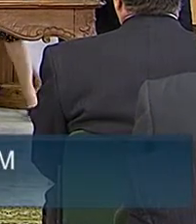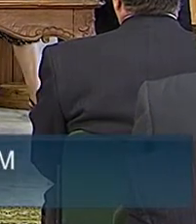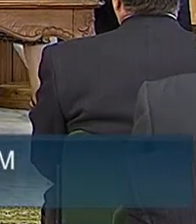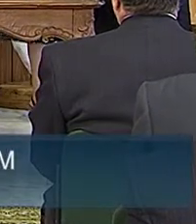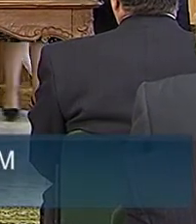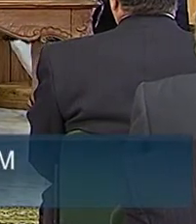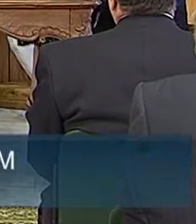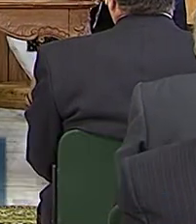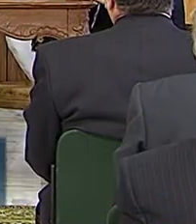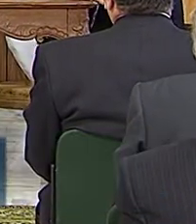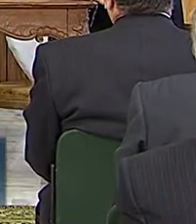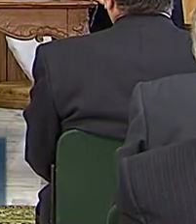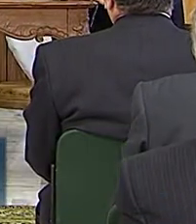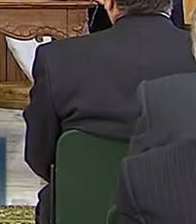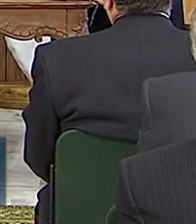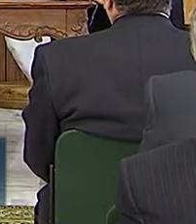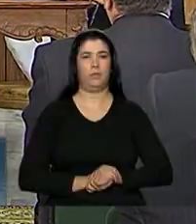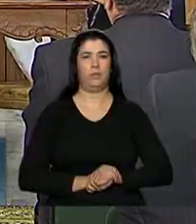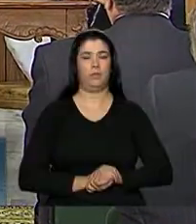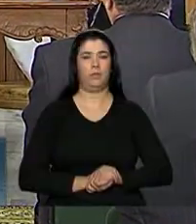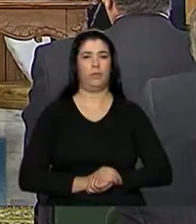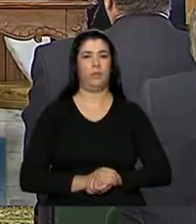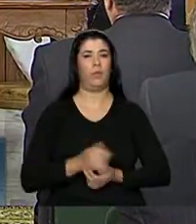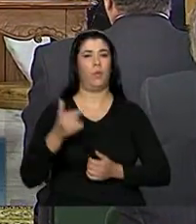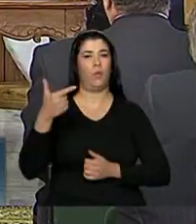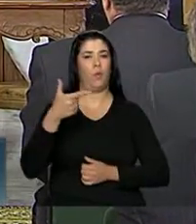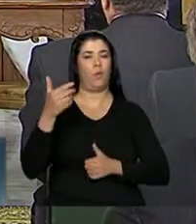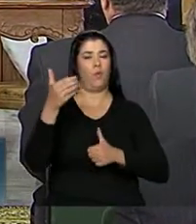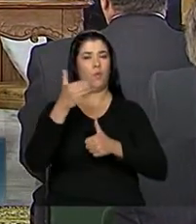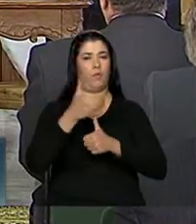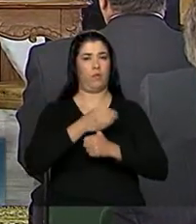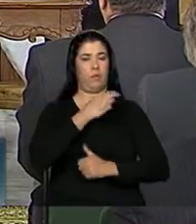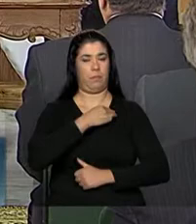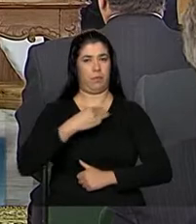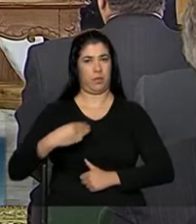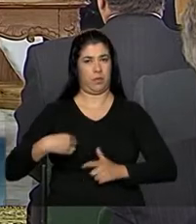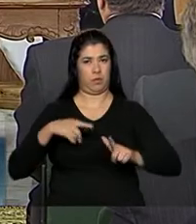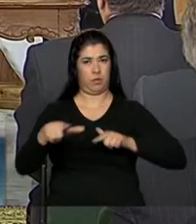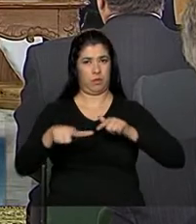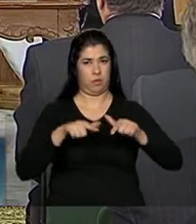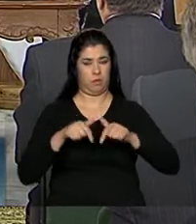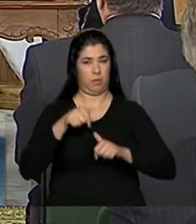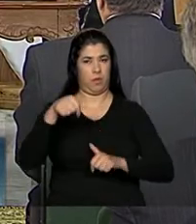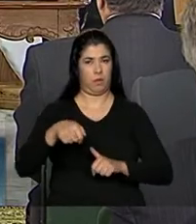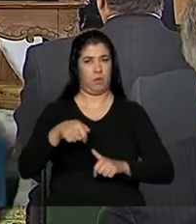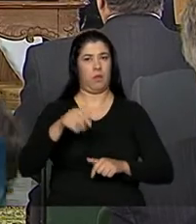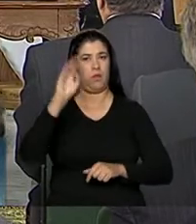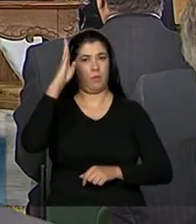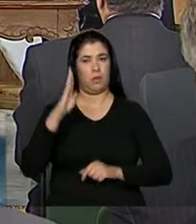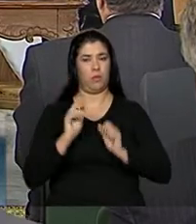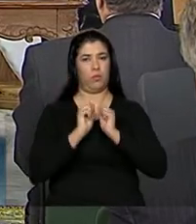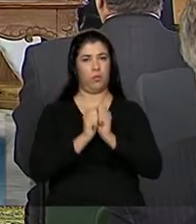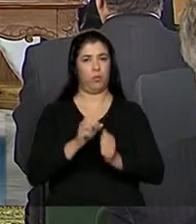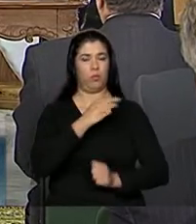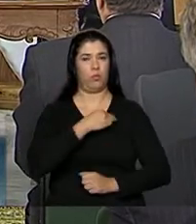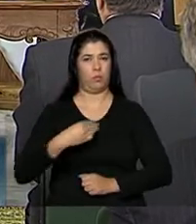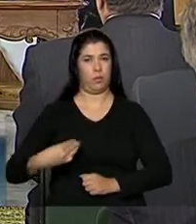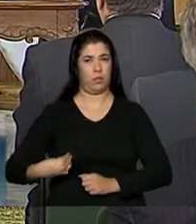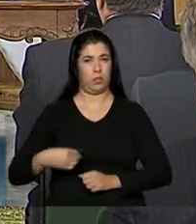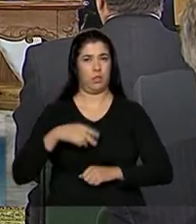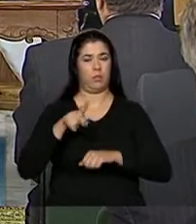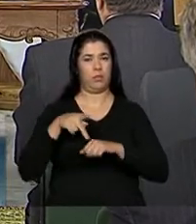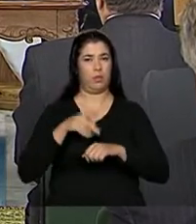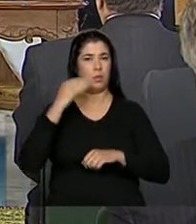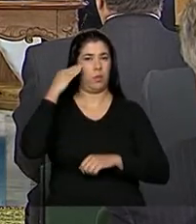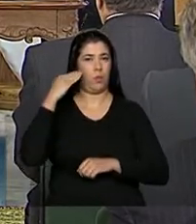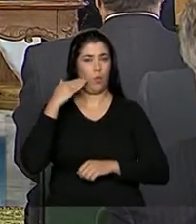O vice-ministro do Emprego e Trabalho da Coreia e o ministro do Trabalho e Emprego do Brasil assinam um memorando de entendimento